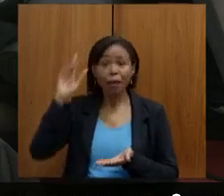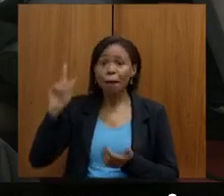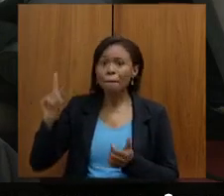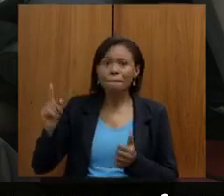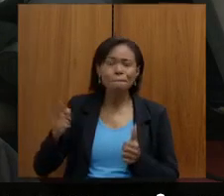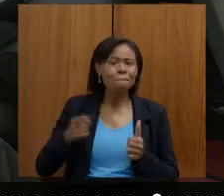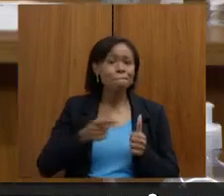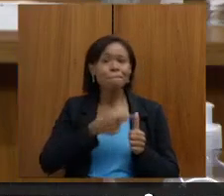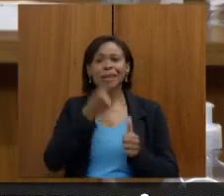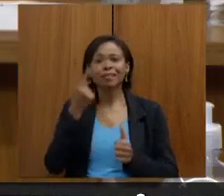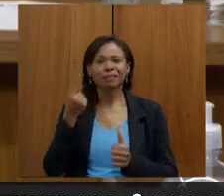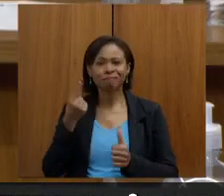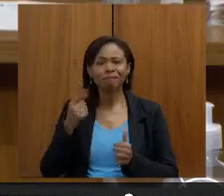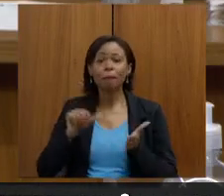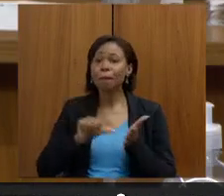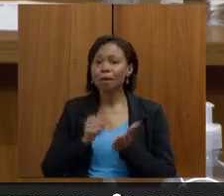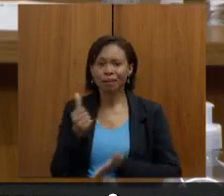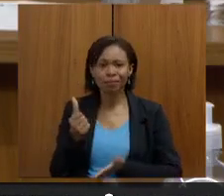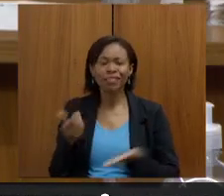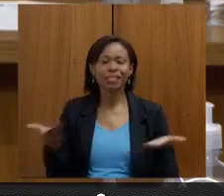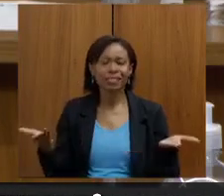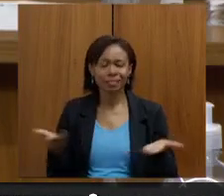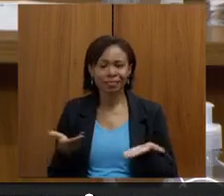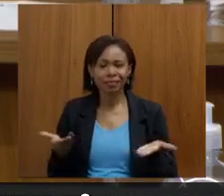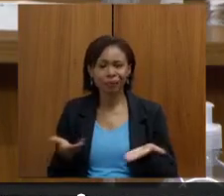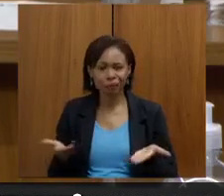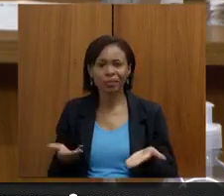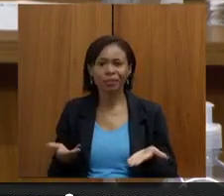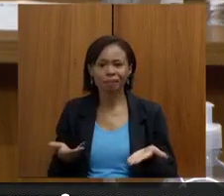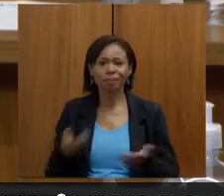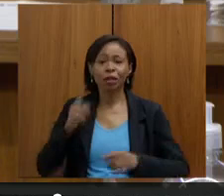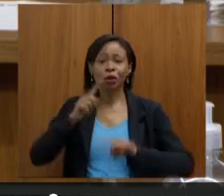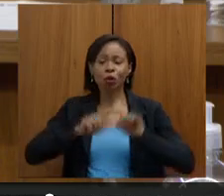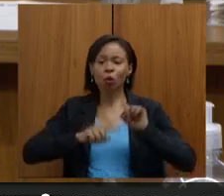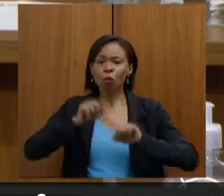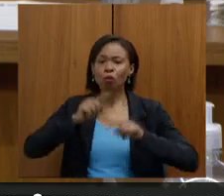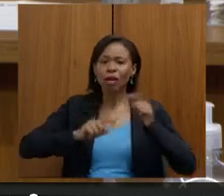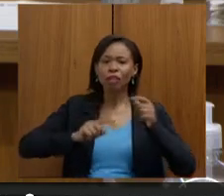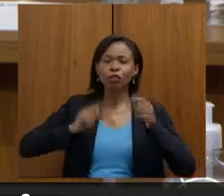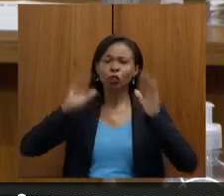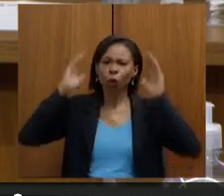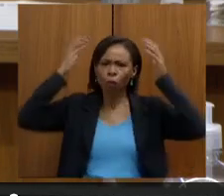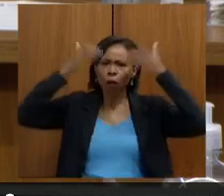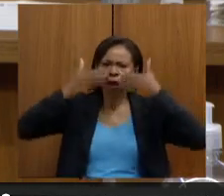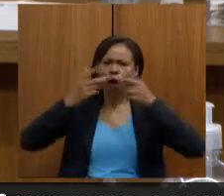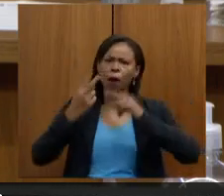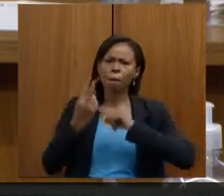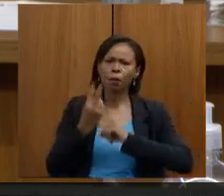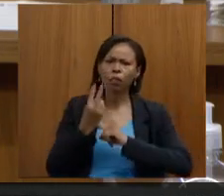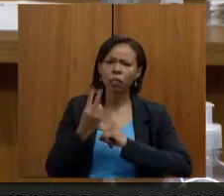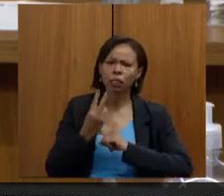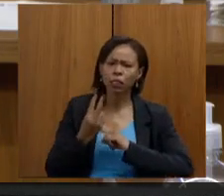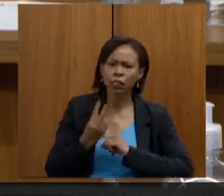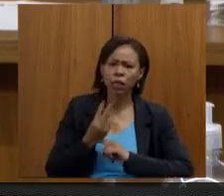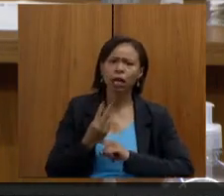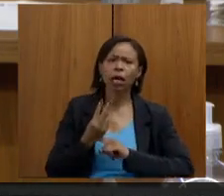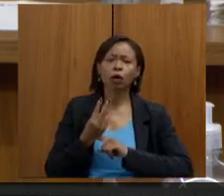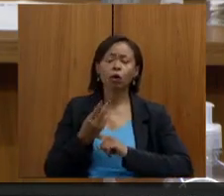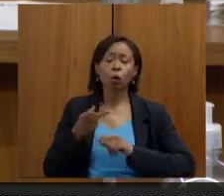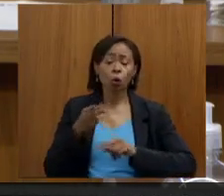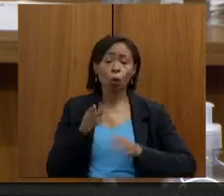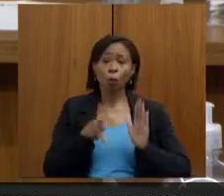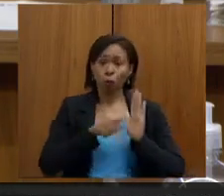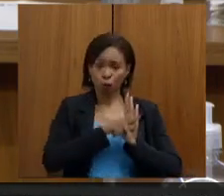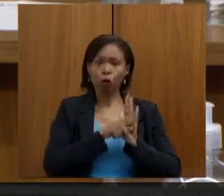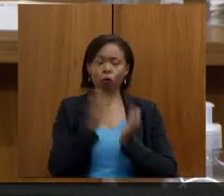pela primeira vez na história nós podemos dizer que os equipamentos de proteção individual no que se refere à combate a